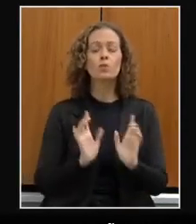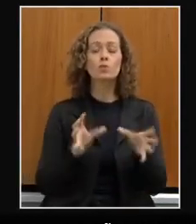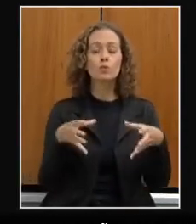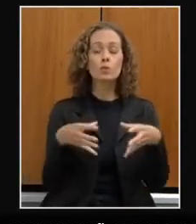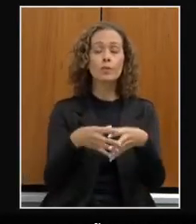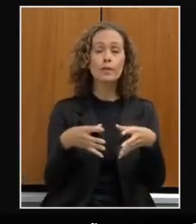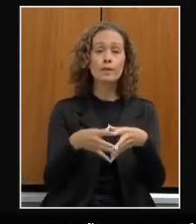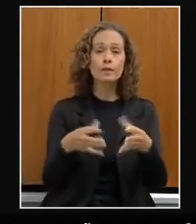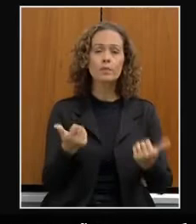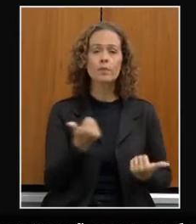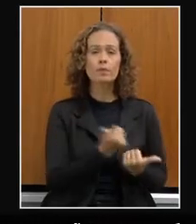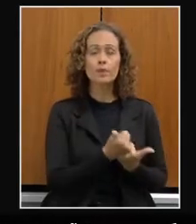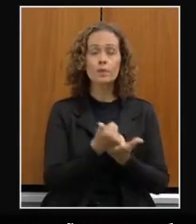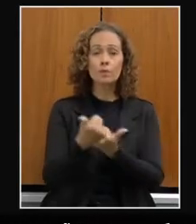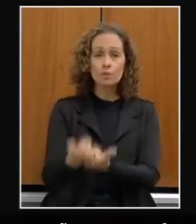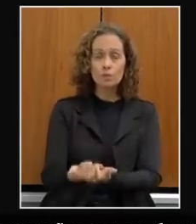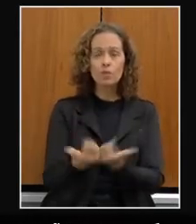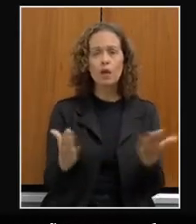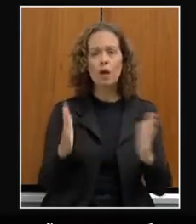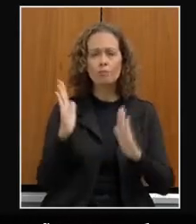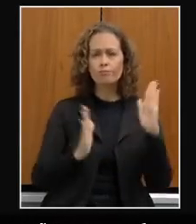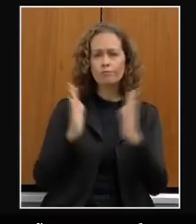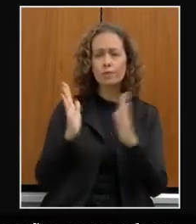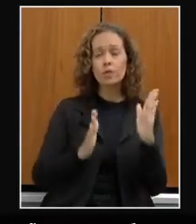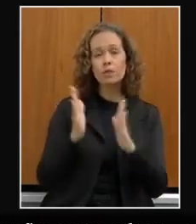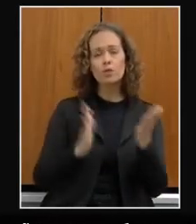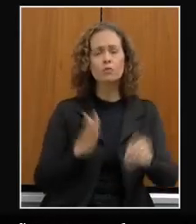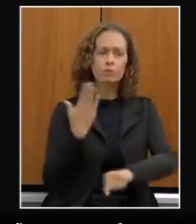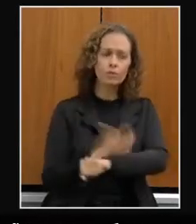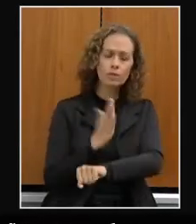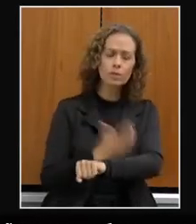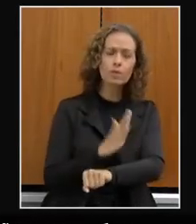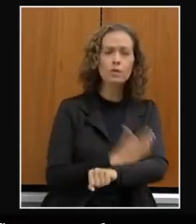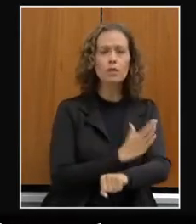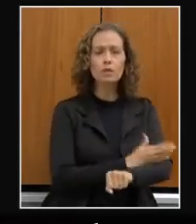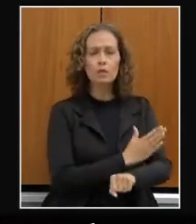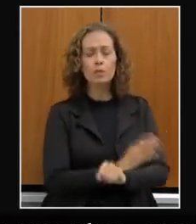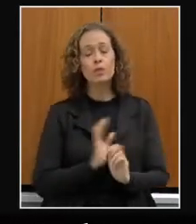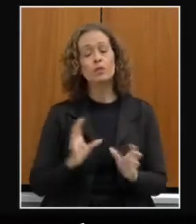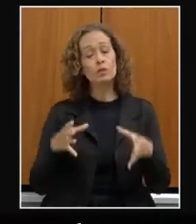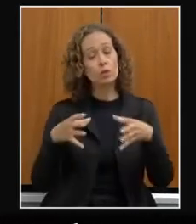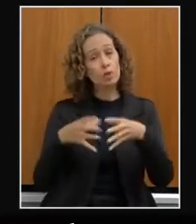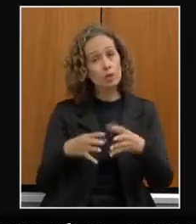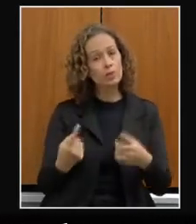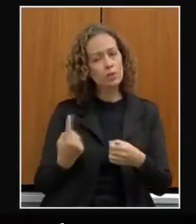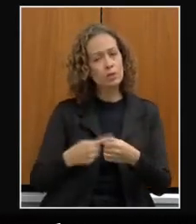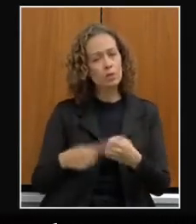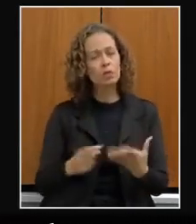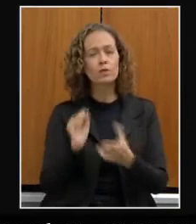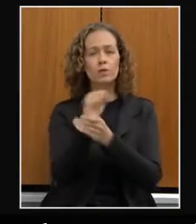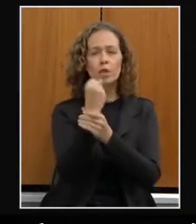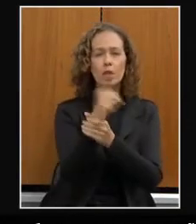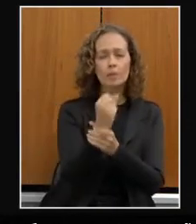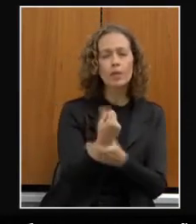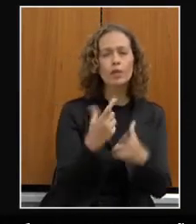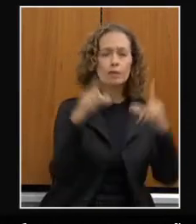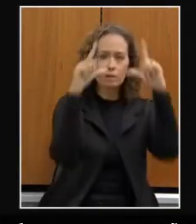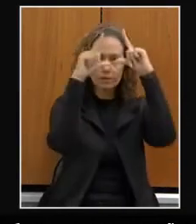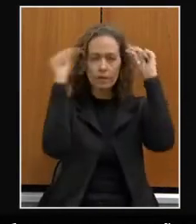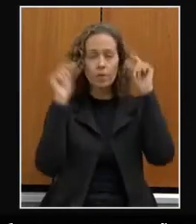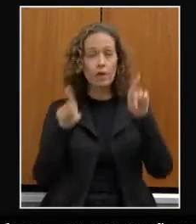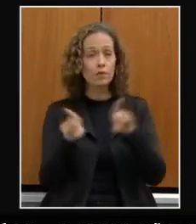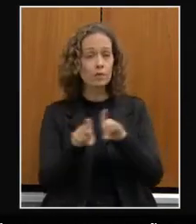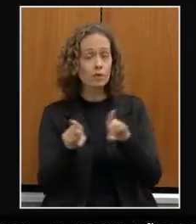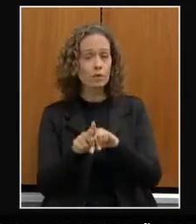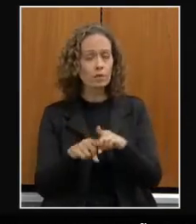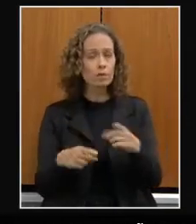auxiliar por alguns dias em treinamento de equipes aqui no interior tanto na fisioterapia como na enfermagem como